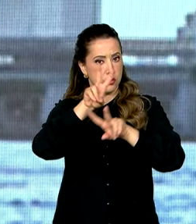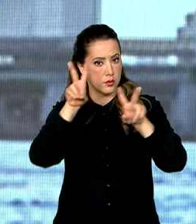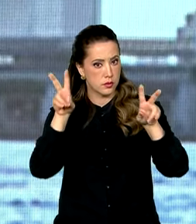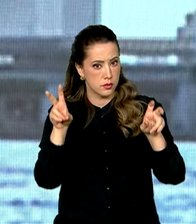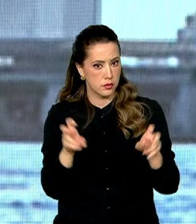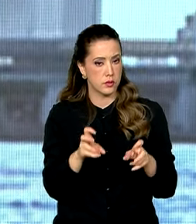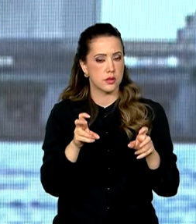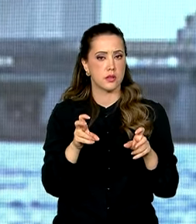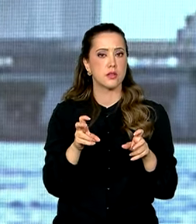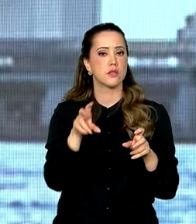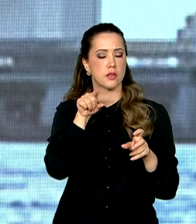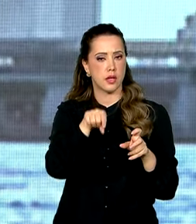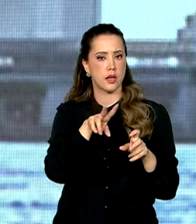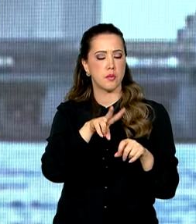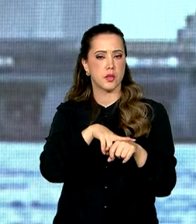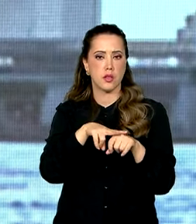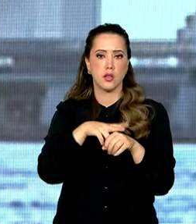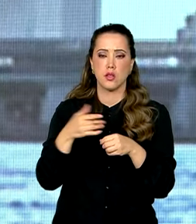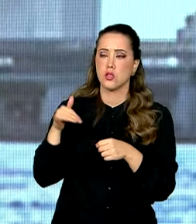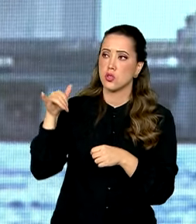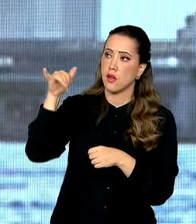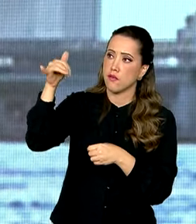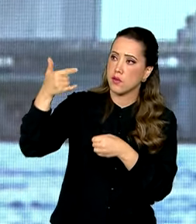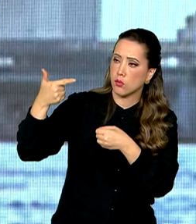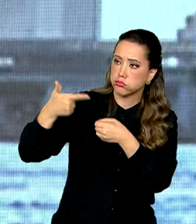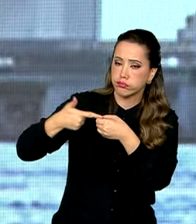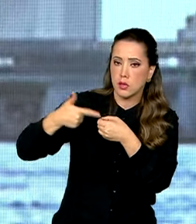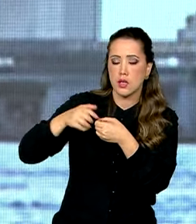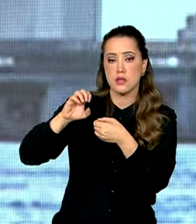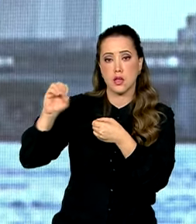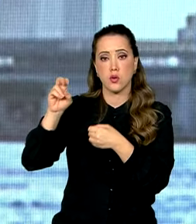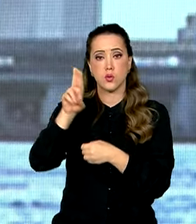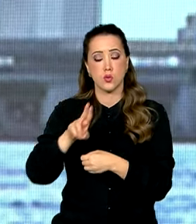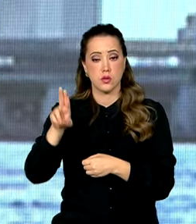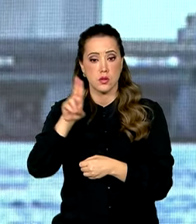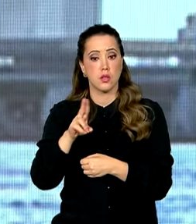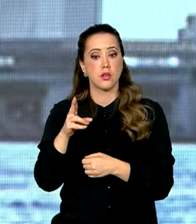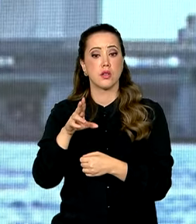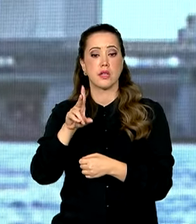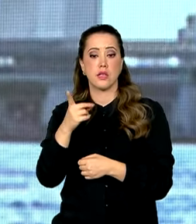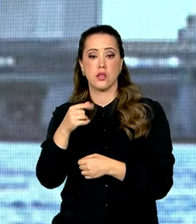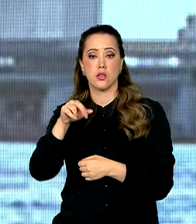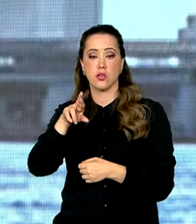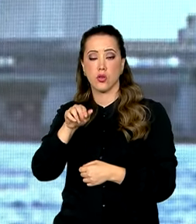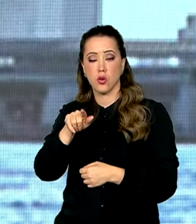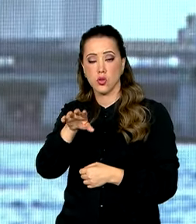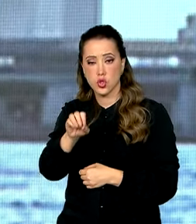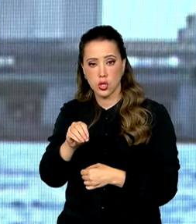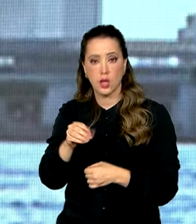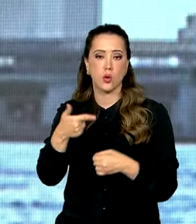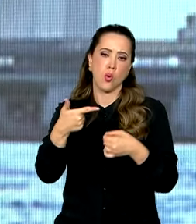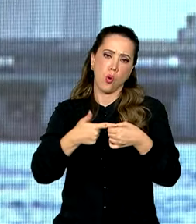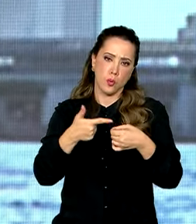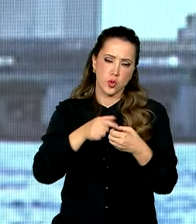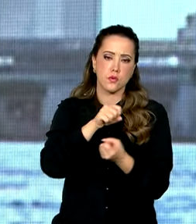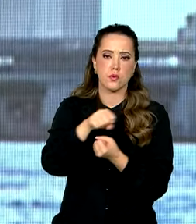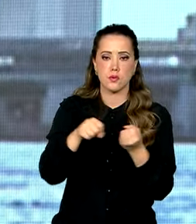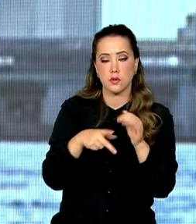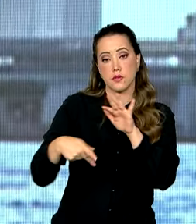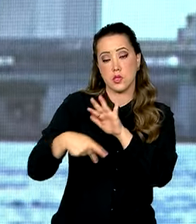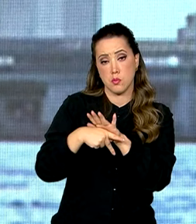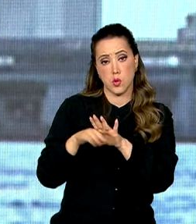aeronaves zero emissão, com o uso de hidrogênio, eletrificação e combustíveis sustentáveis da